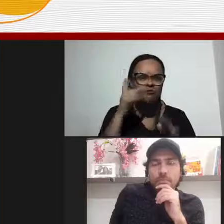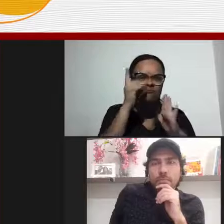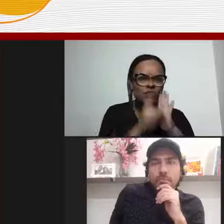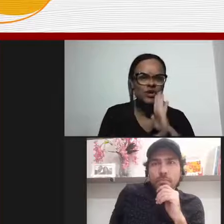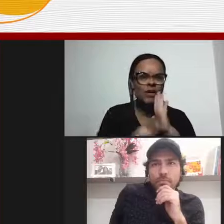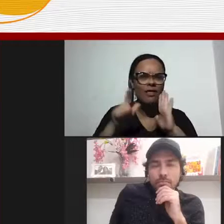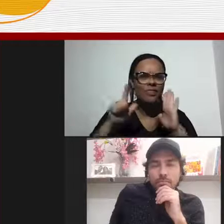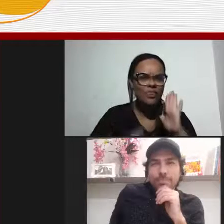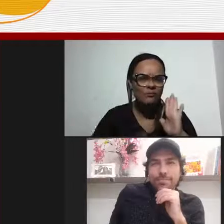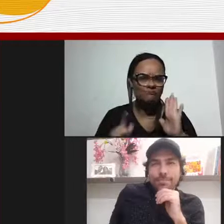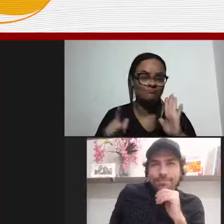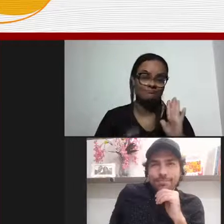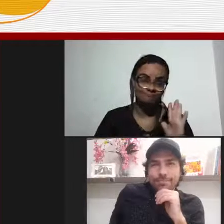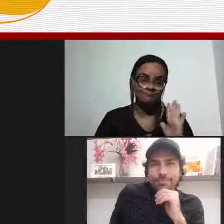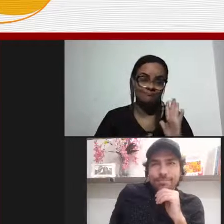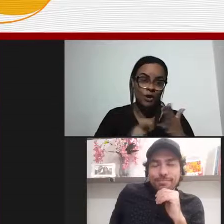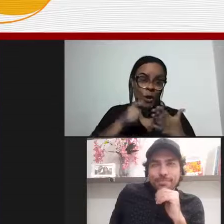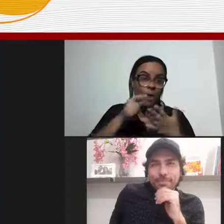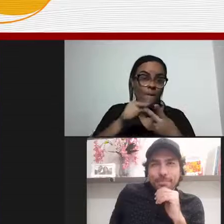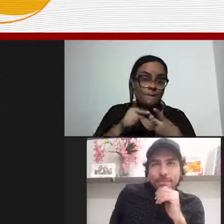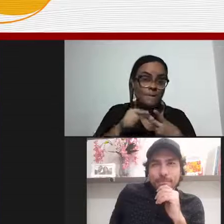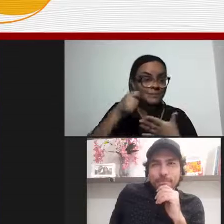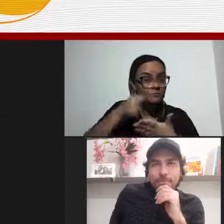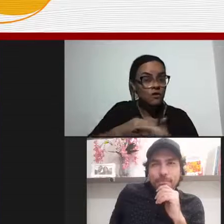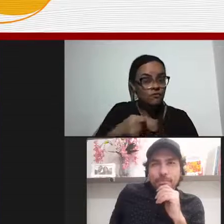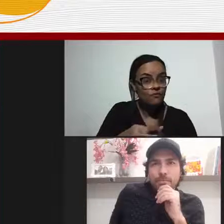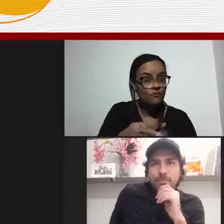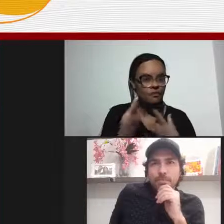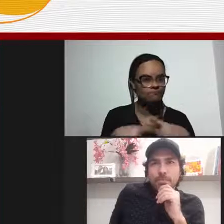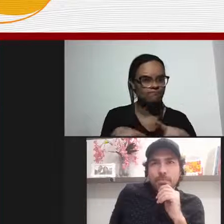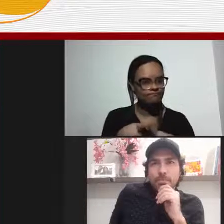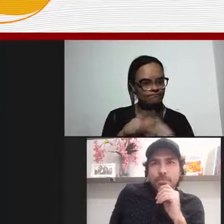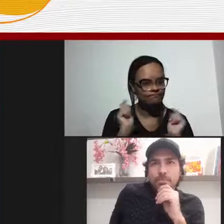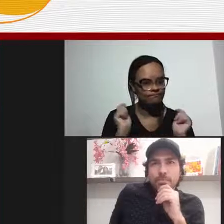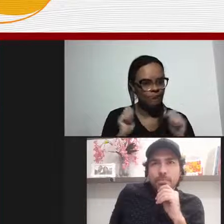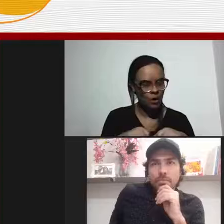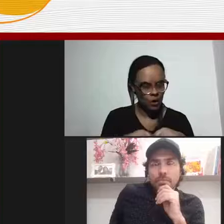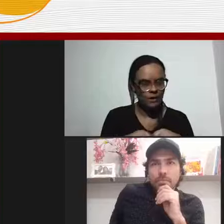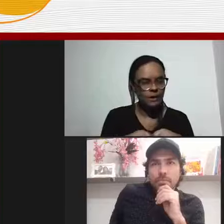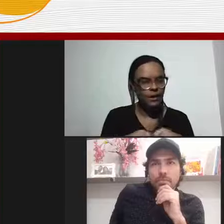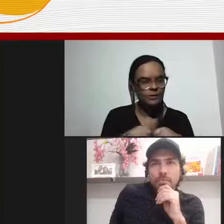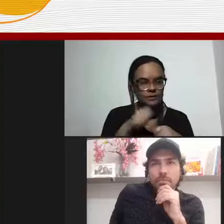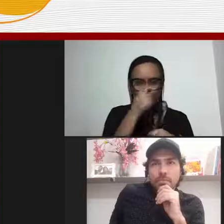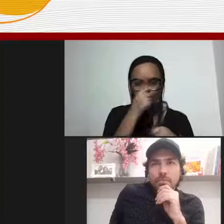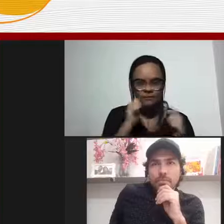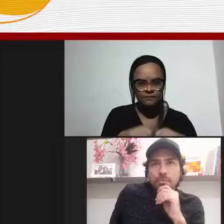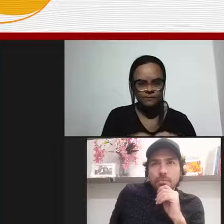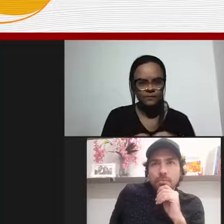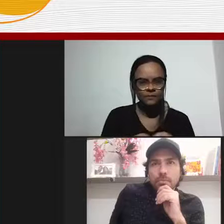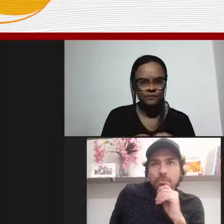direitos, sobre os nossos deveres, para que a gente possa estar